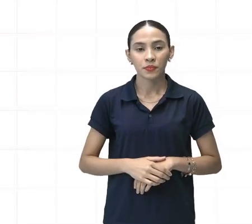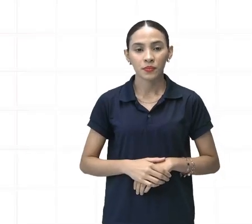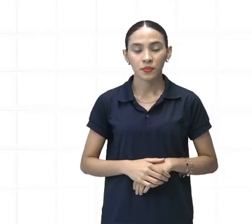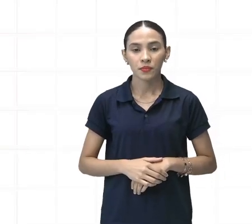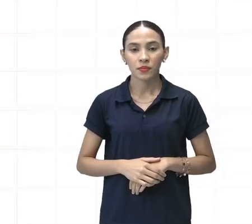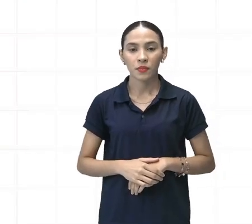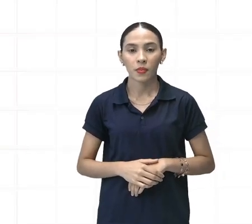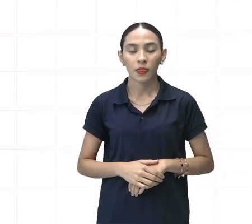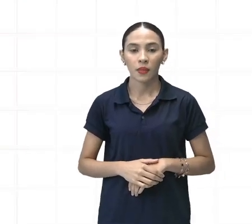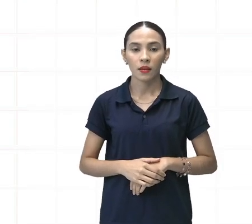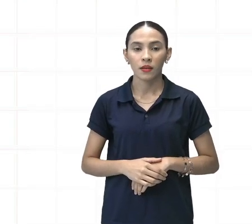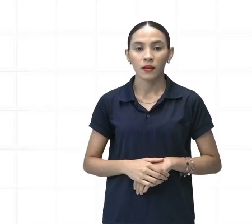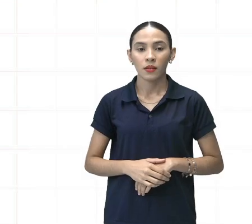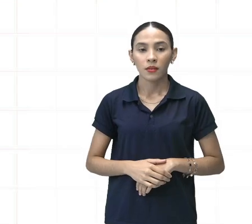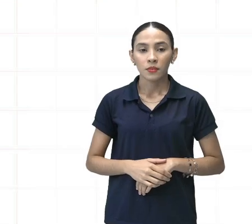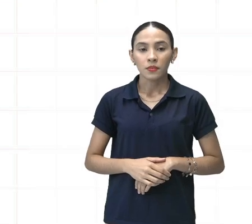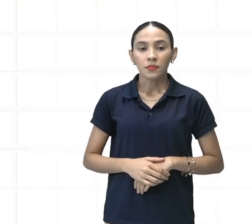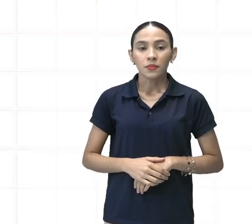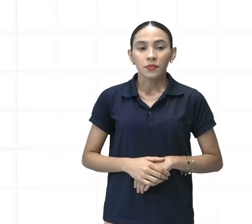texto.